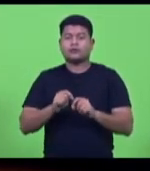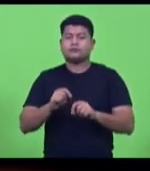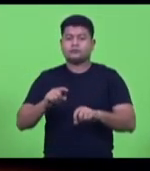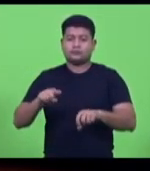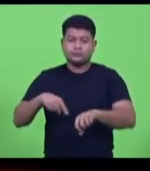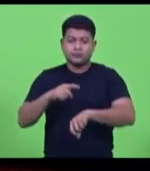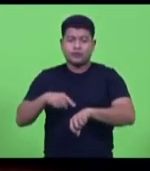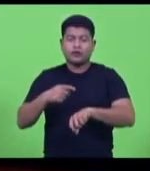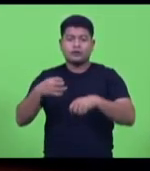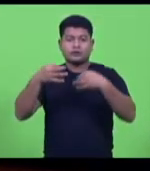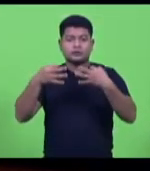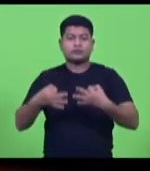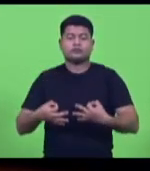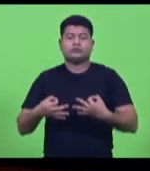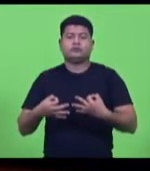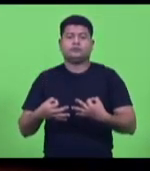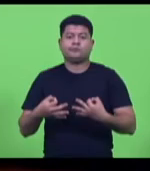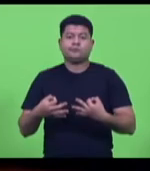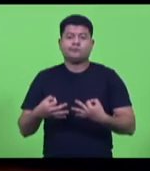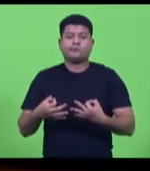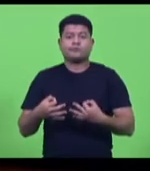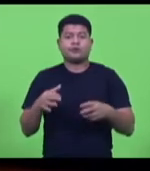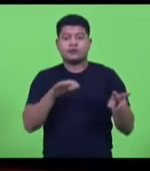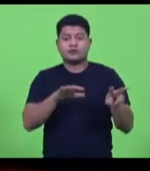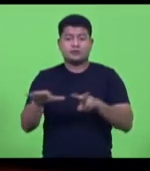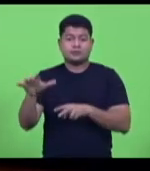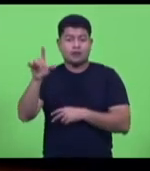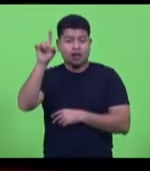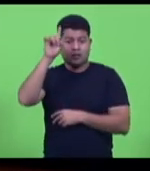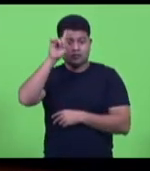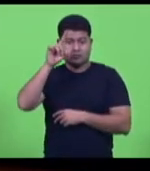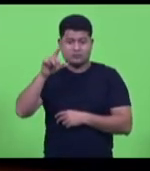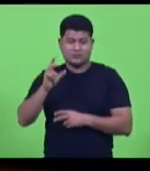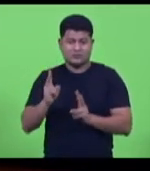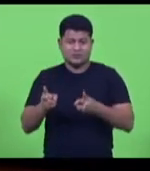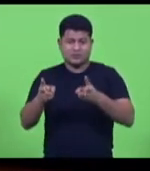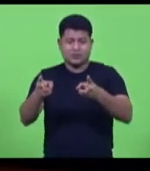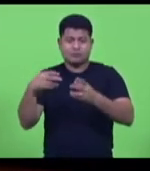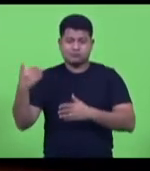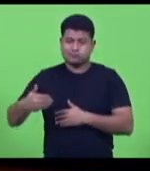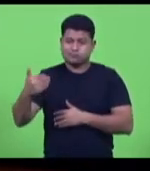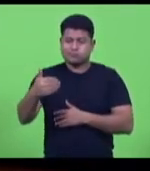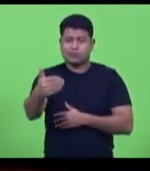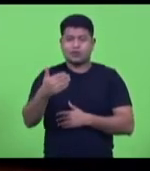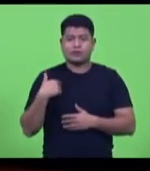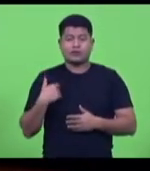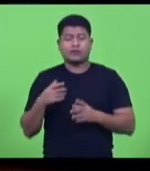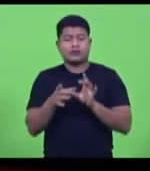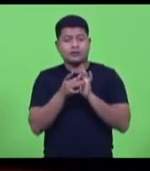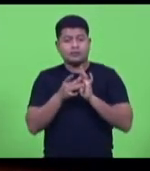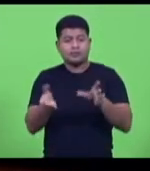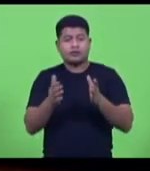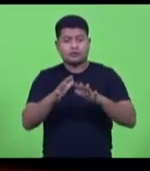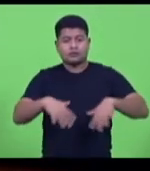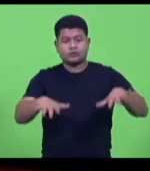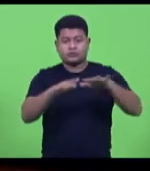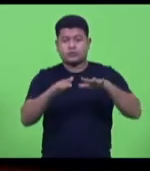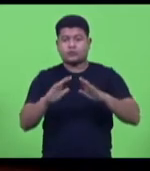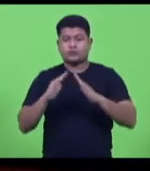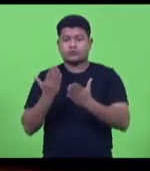realizados todas as semanas pelos professores e disponibilizados a todos os estudantes,